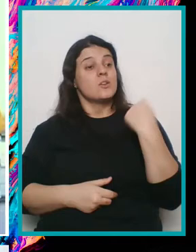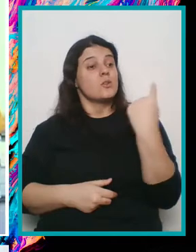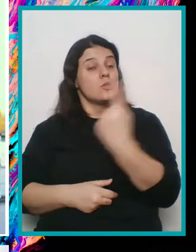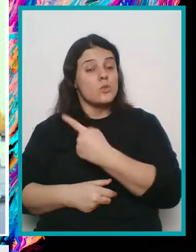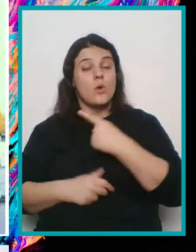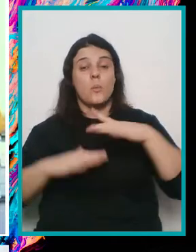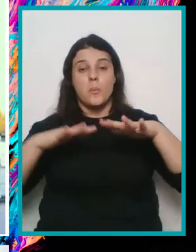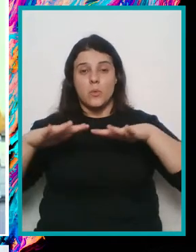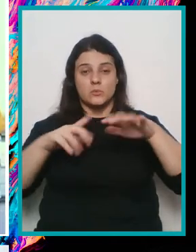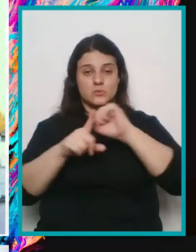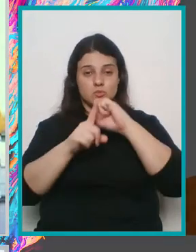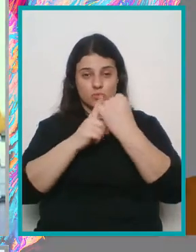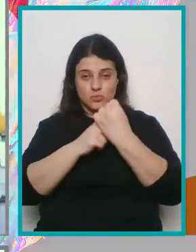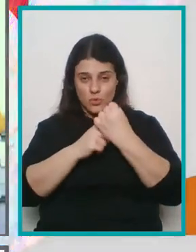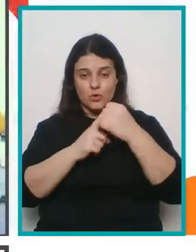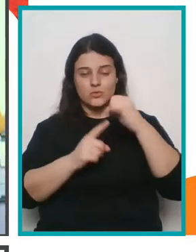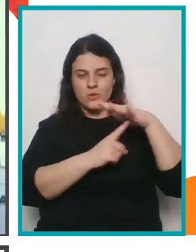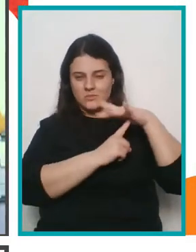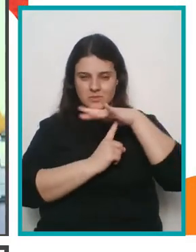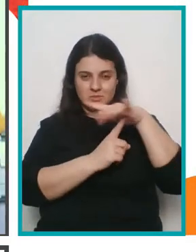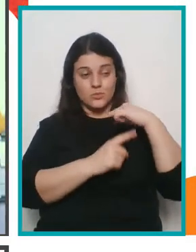ONU, nas ruas,